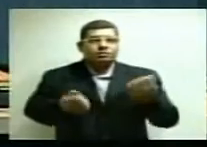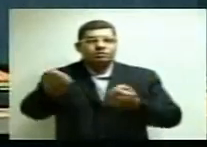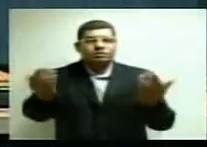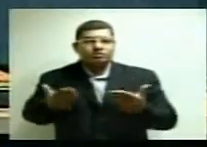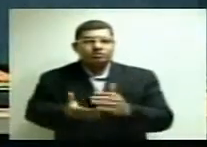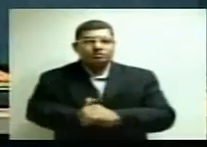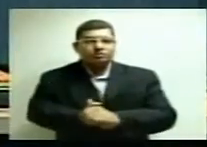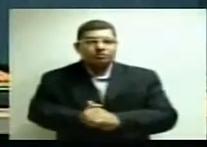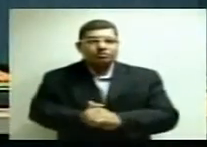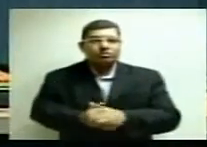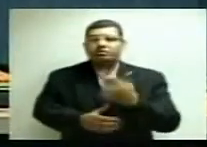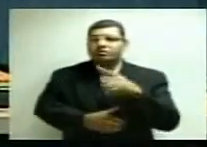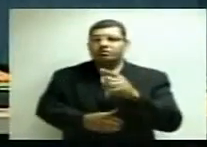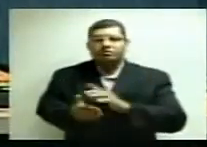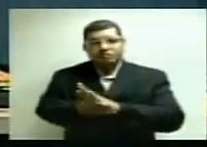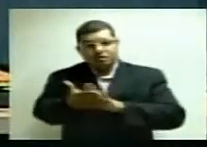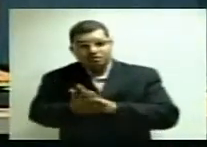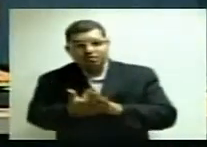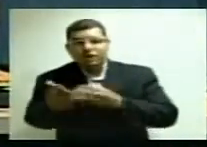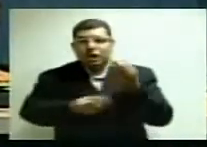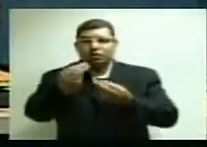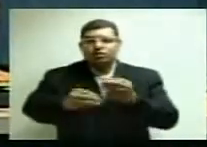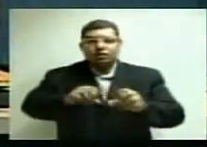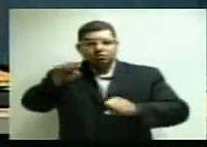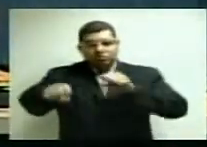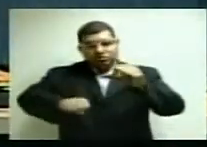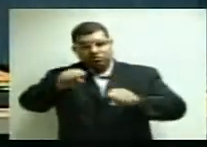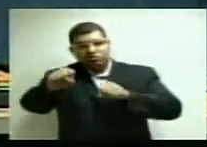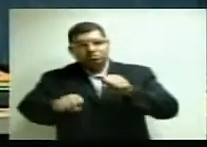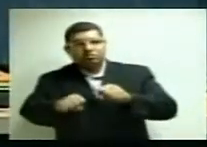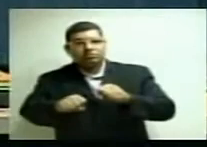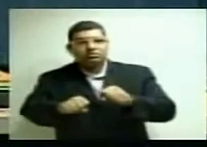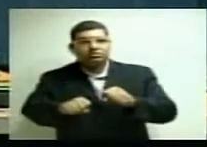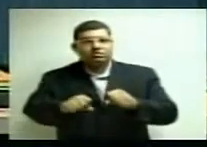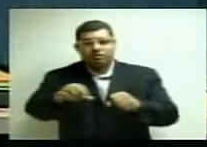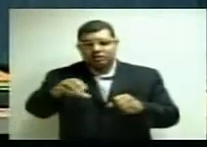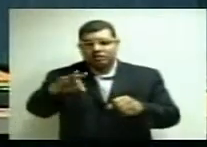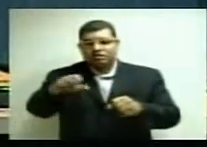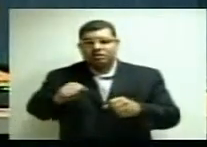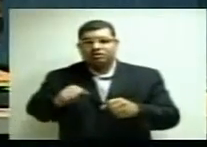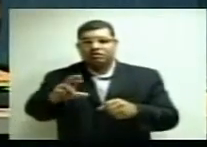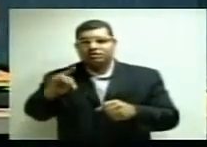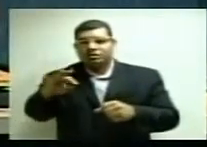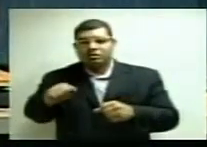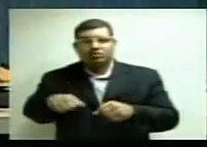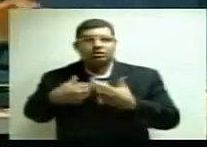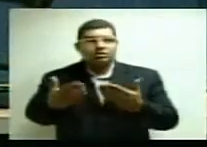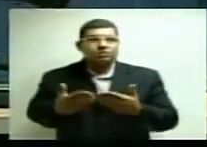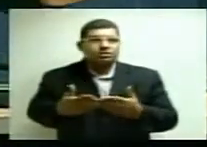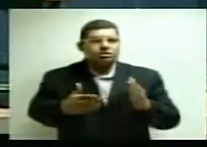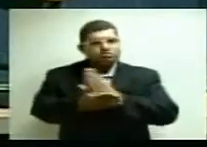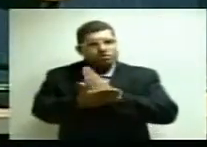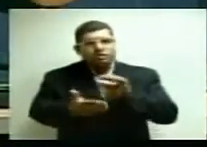veículos não motorizados, como a bicicleta, criando ciclovias, ciclorotas.